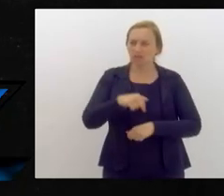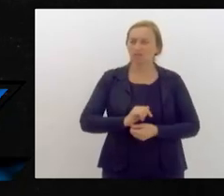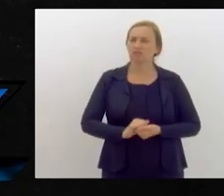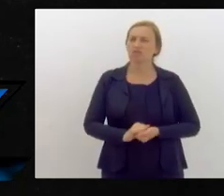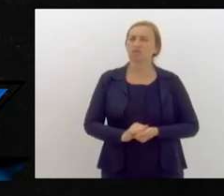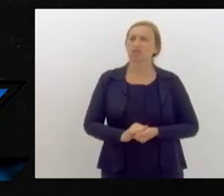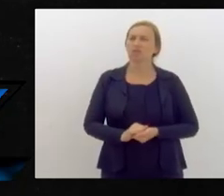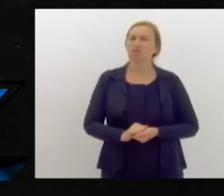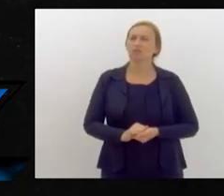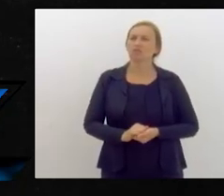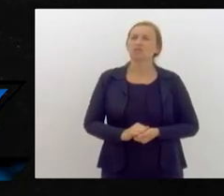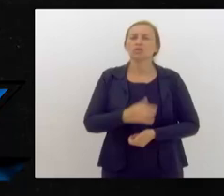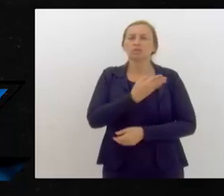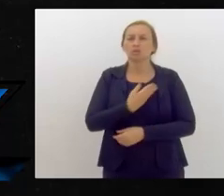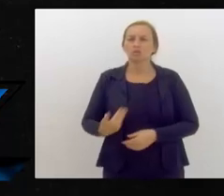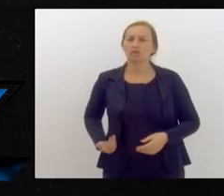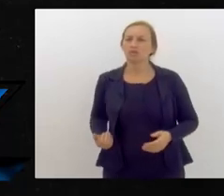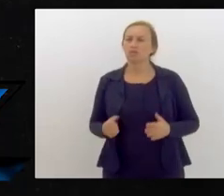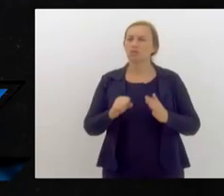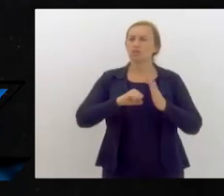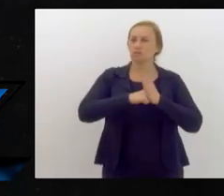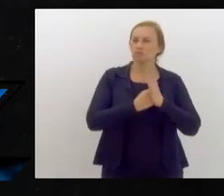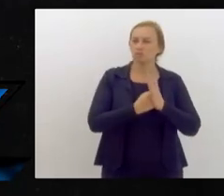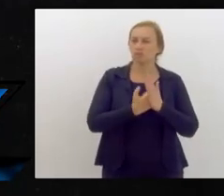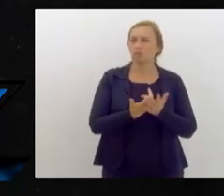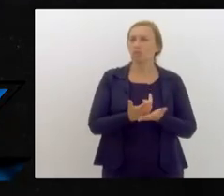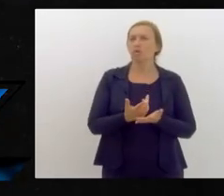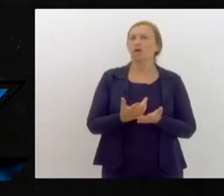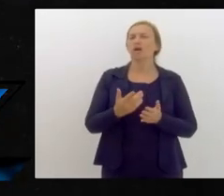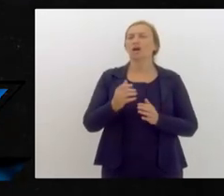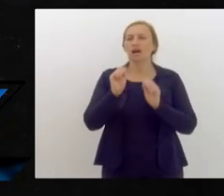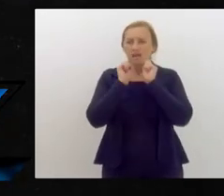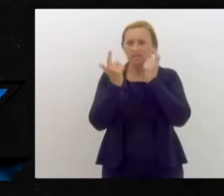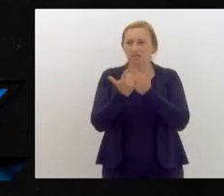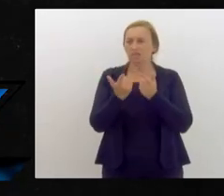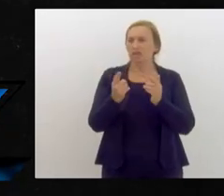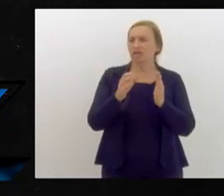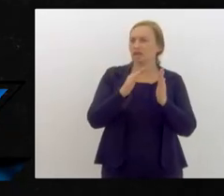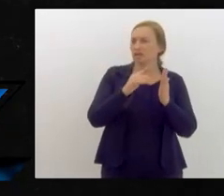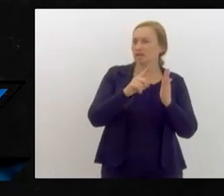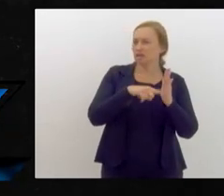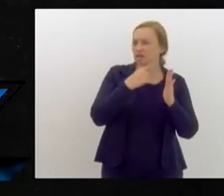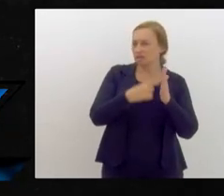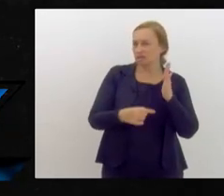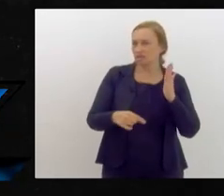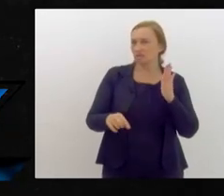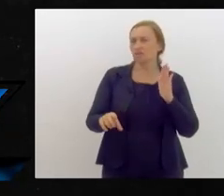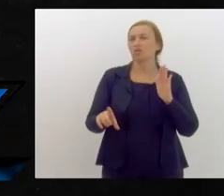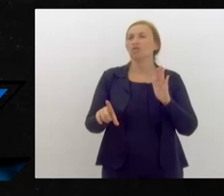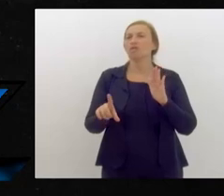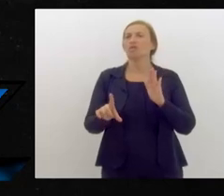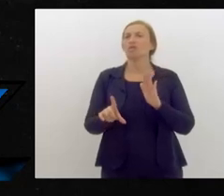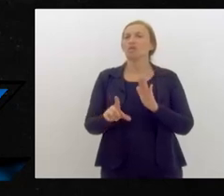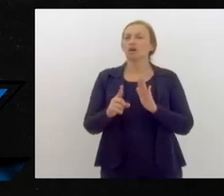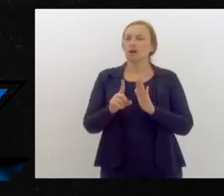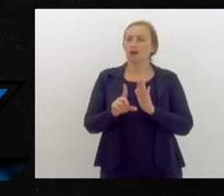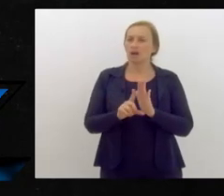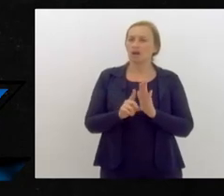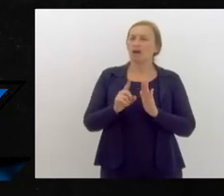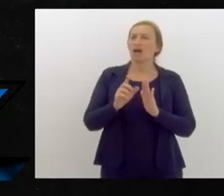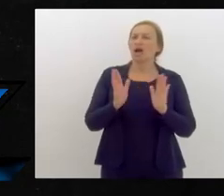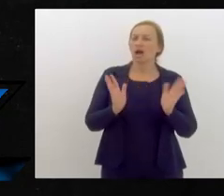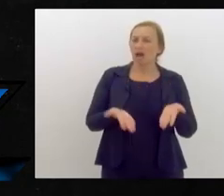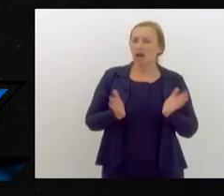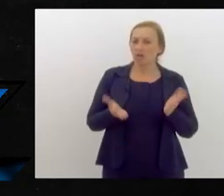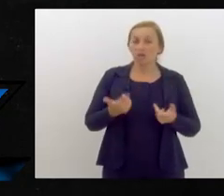Estado do Rio de Janeiro Governador vetor Assembleia derrubou derrubou o vento e agora nós estamos nos deparando